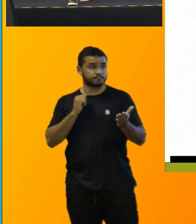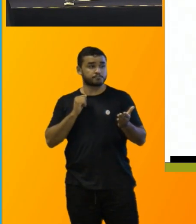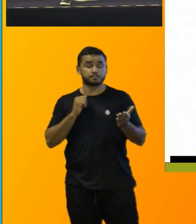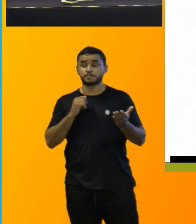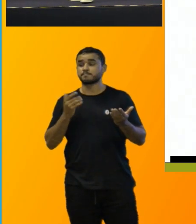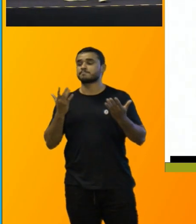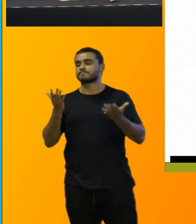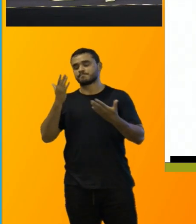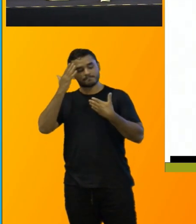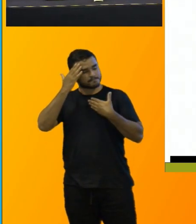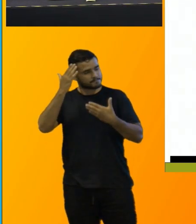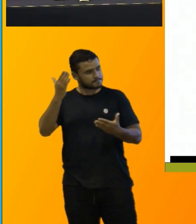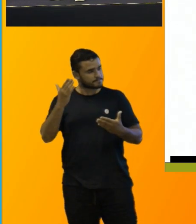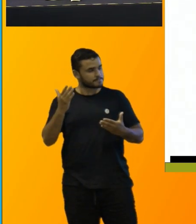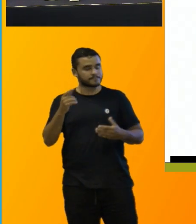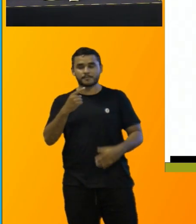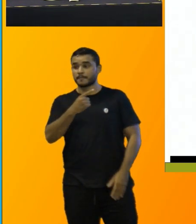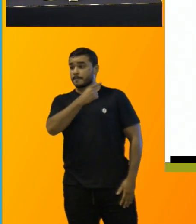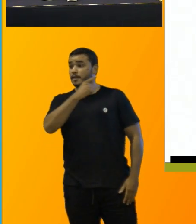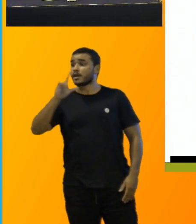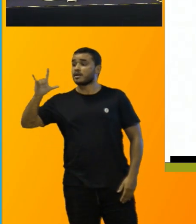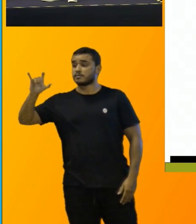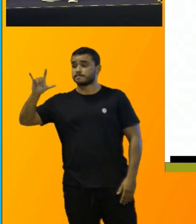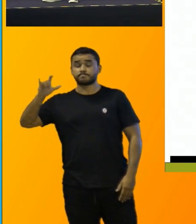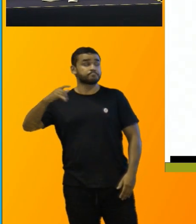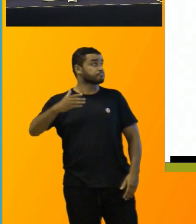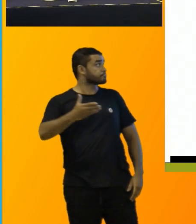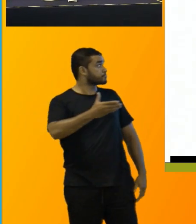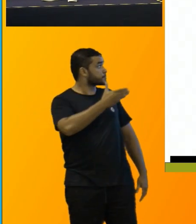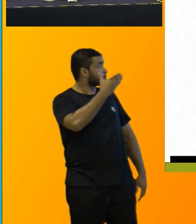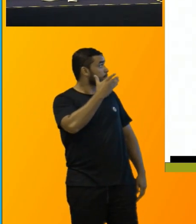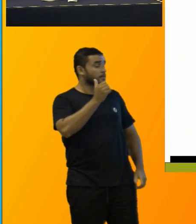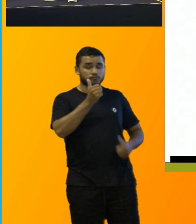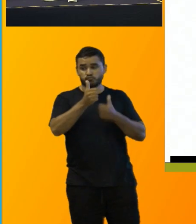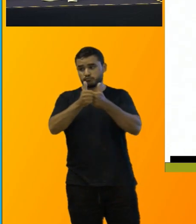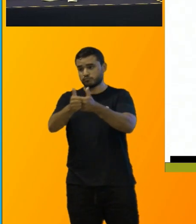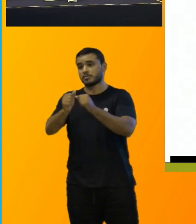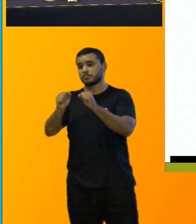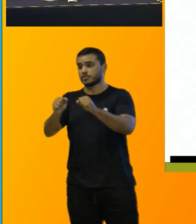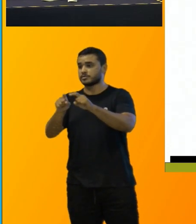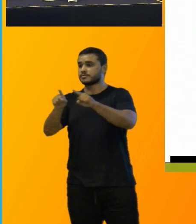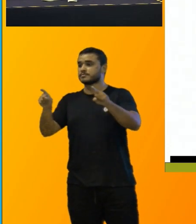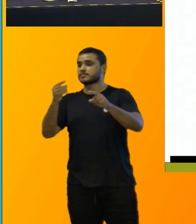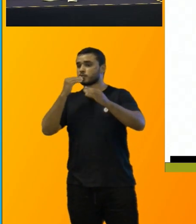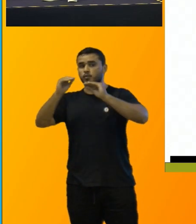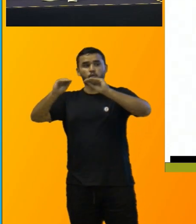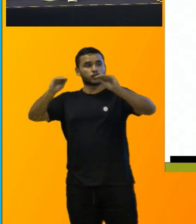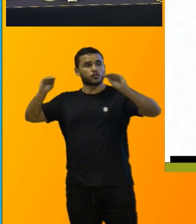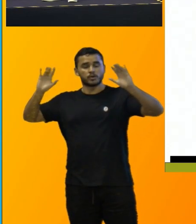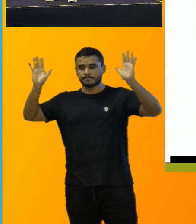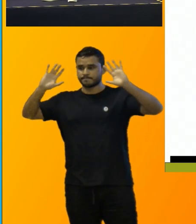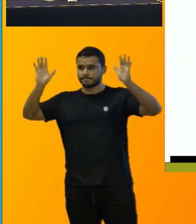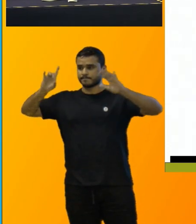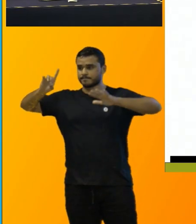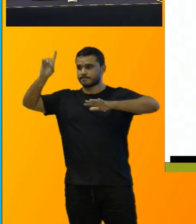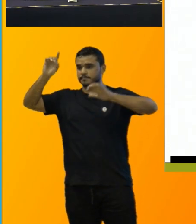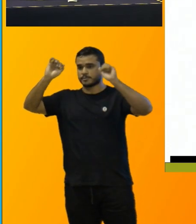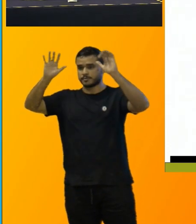o meu muito obrigado. Está aqui a minha rede social para aqueles que quiserem me seguir. Beijo no coração, fiquem com Deus. Bom restante de domingo.